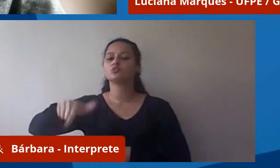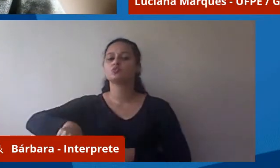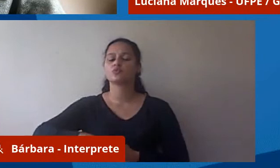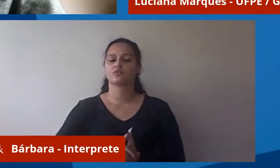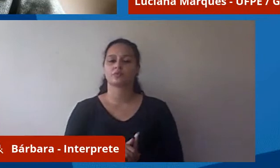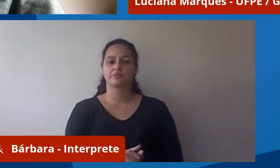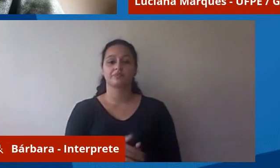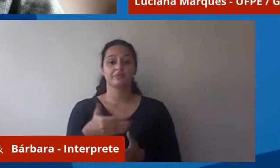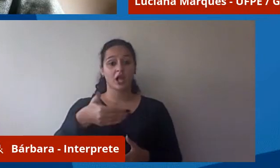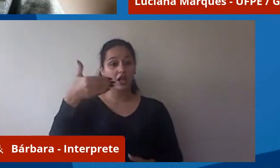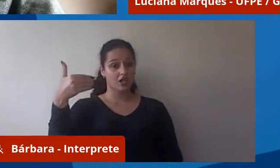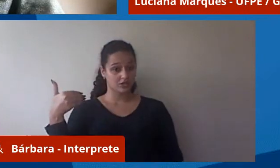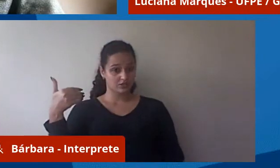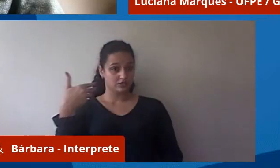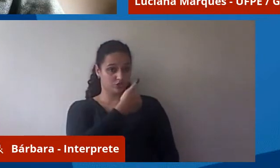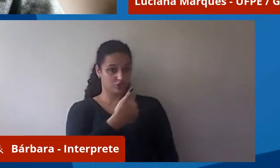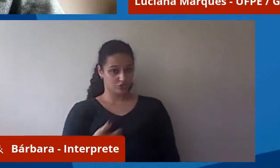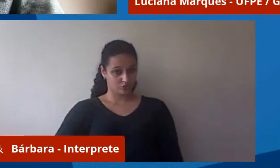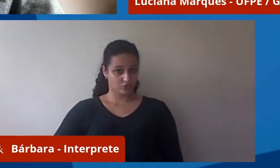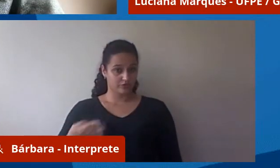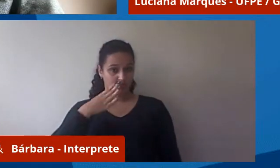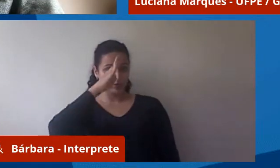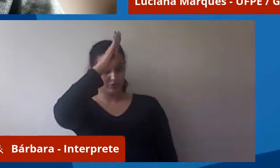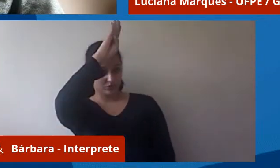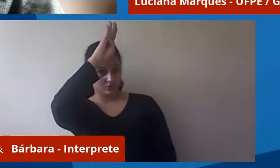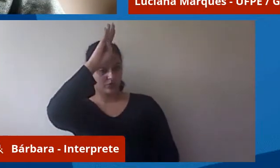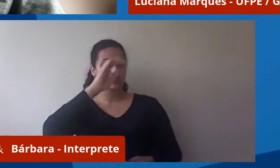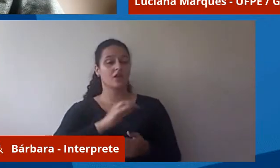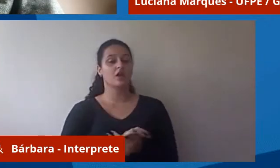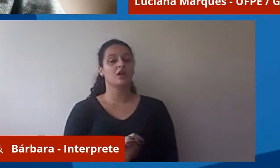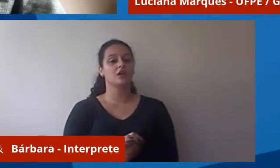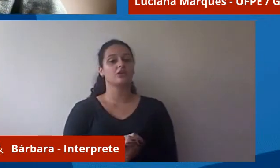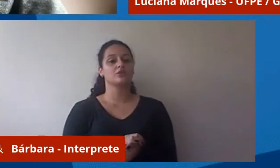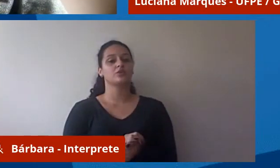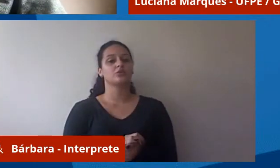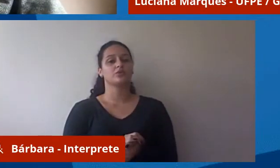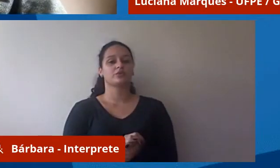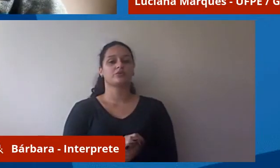antes do governo Bolsonaro, os governos no Brasil...